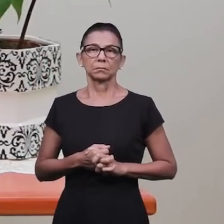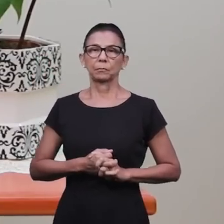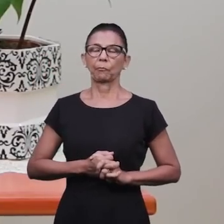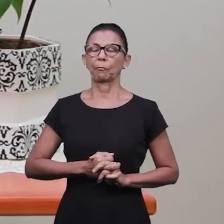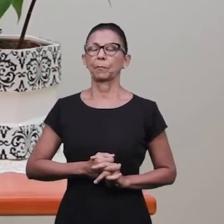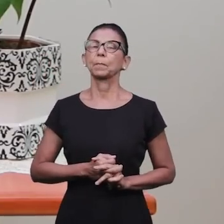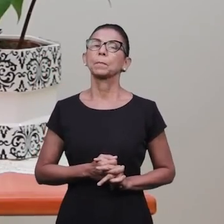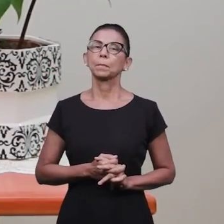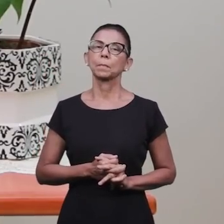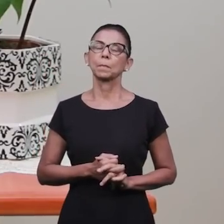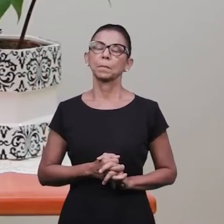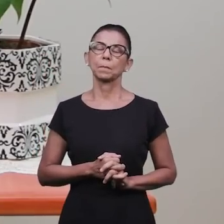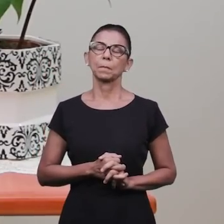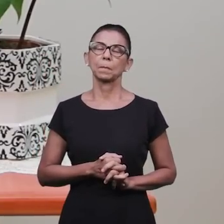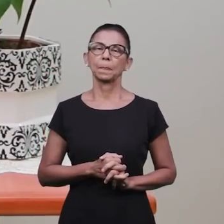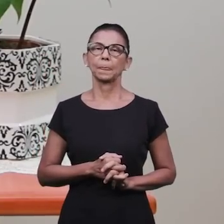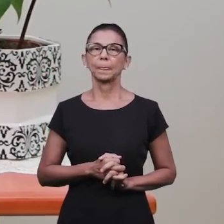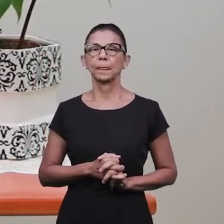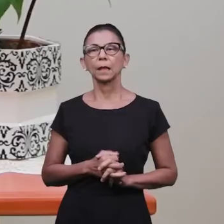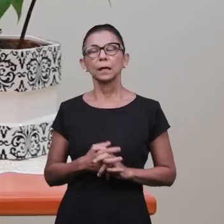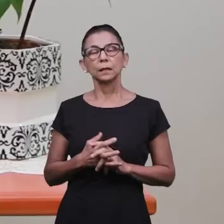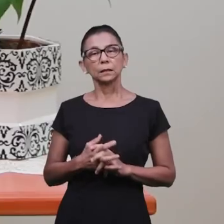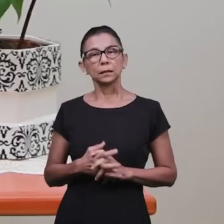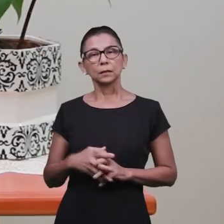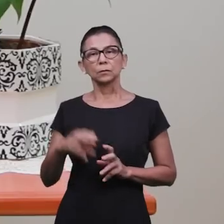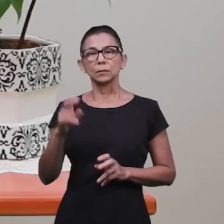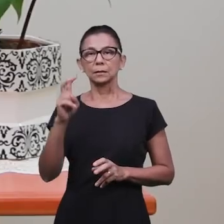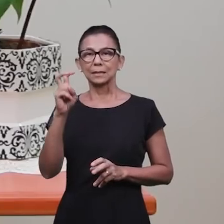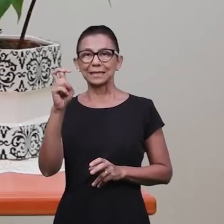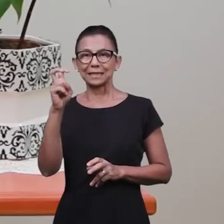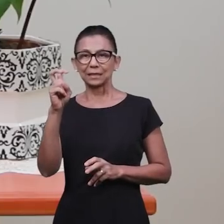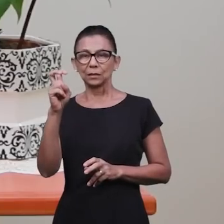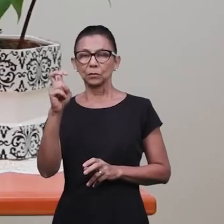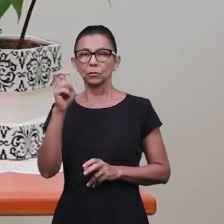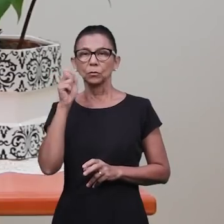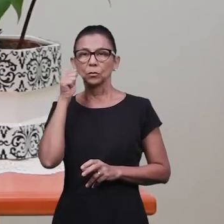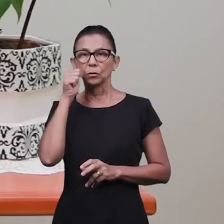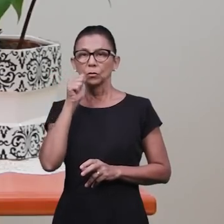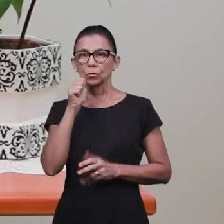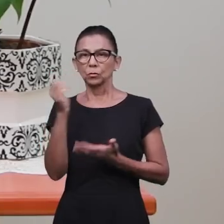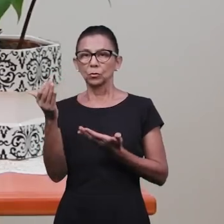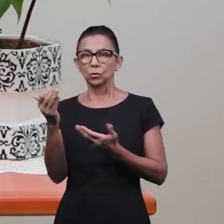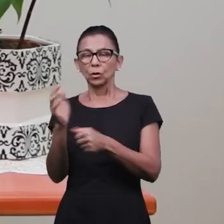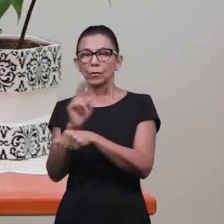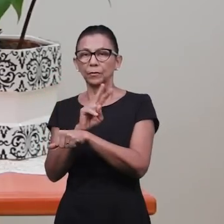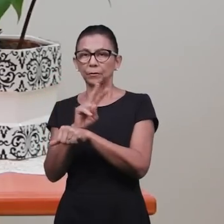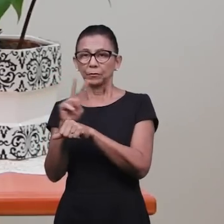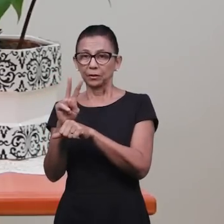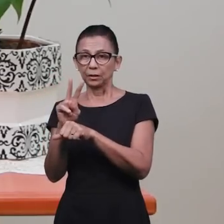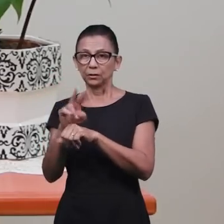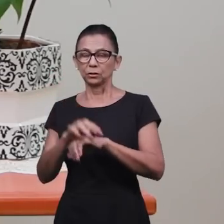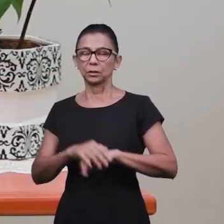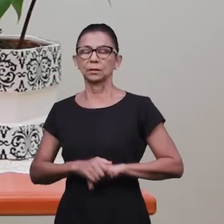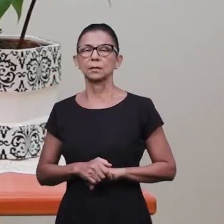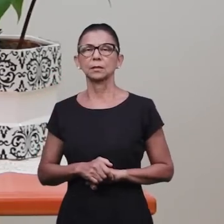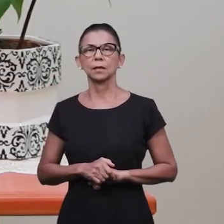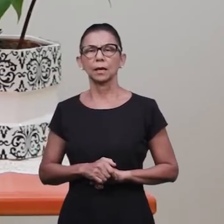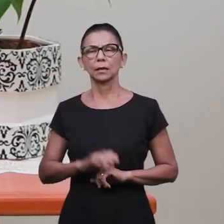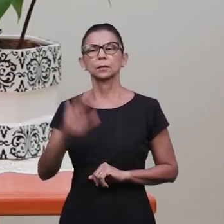5 virgens eram prudentes. Elas nos falam ou apontam